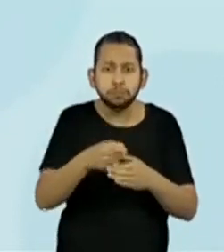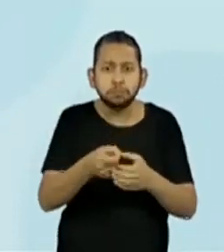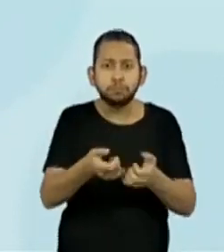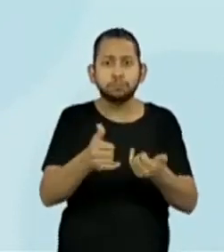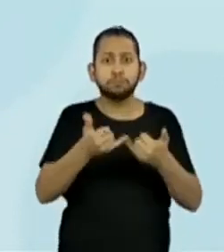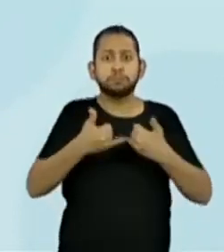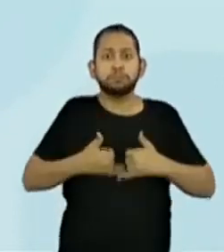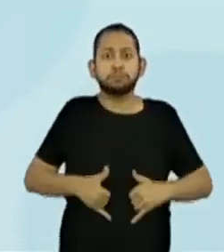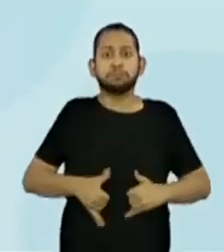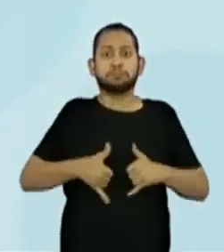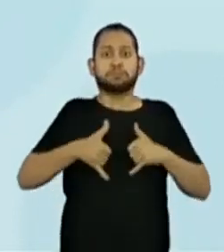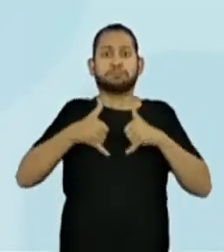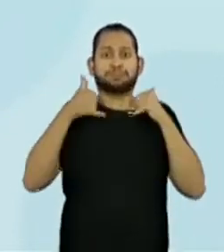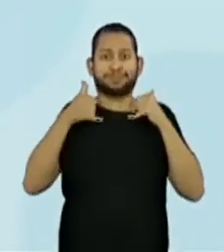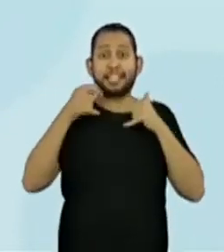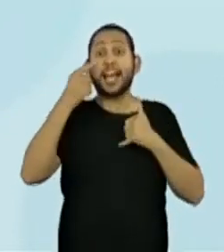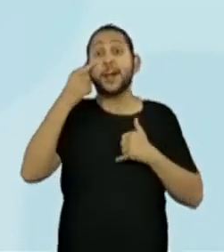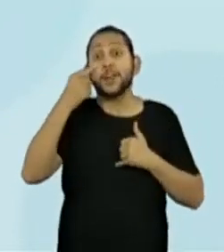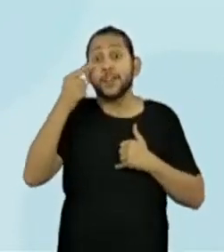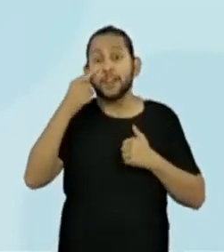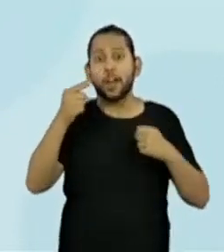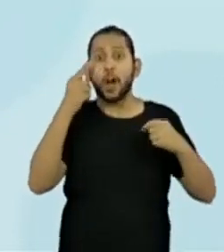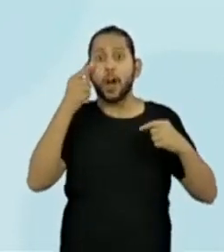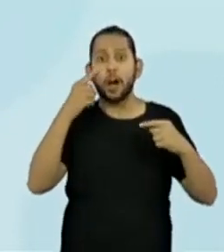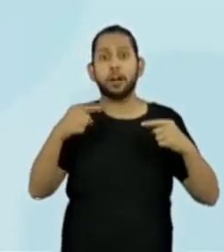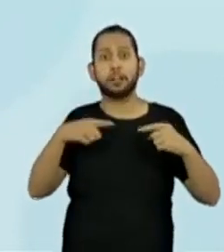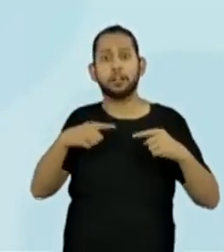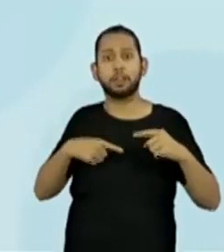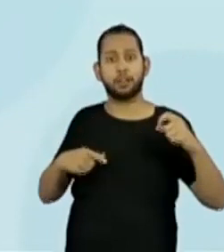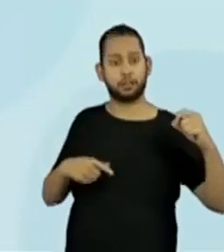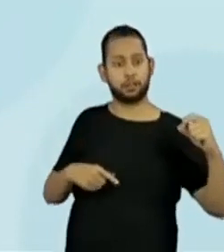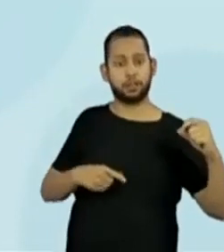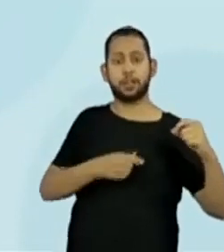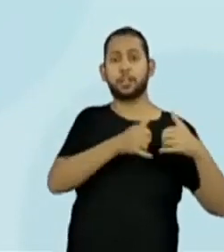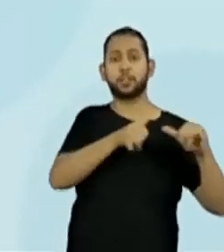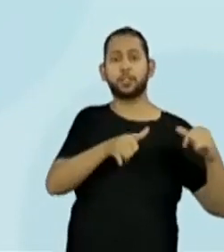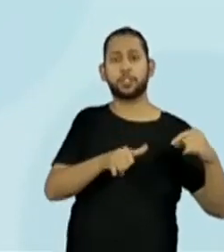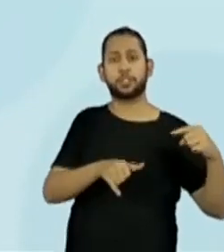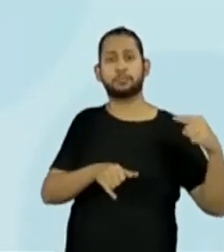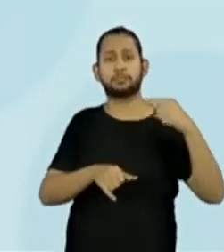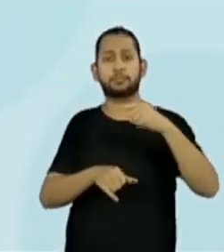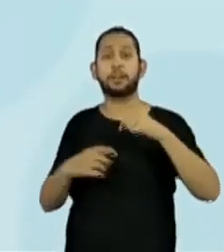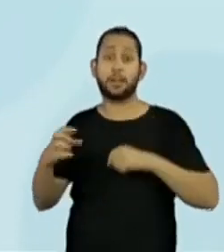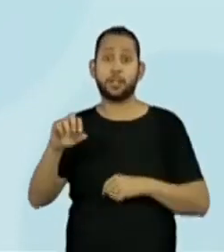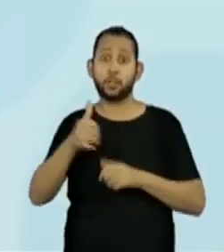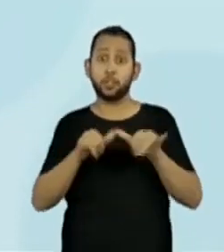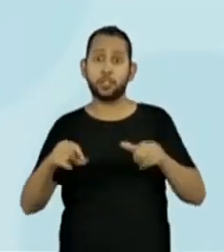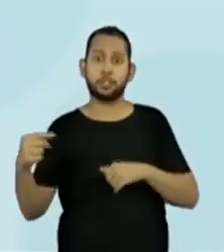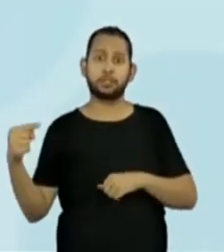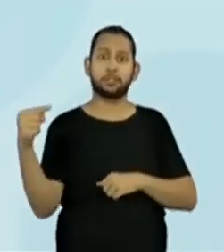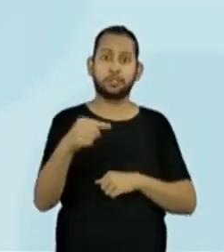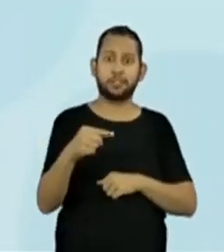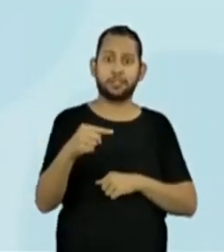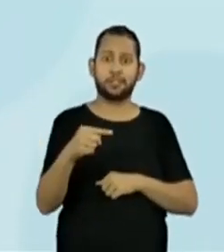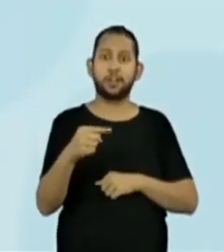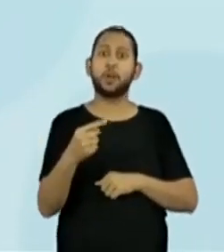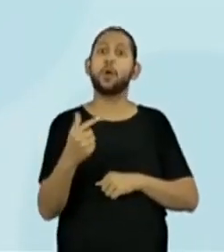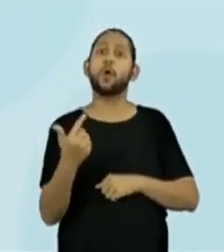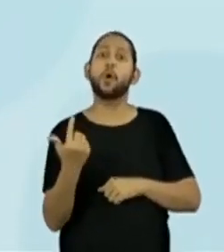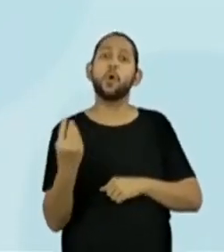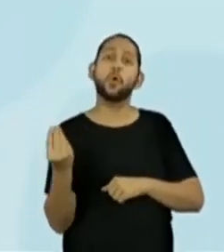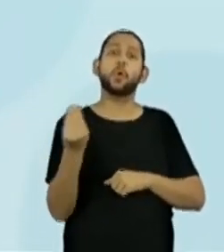para mostrar a transferência de energia de um alimento para outro, de um